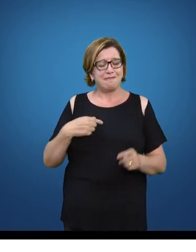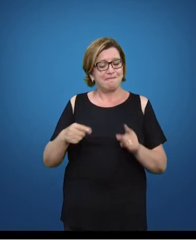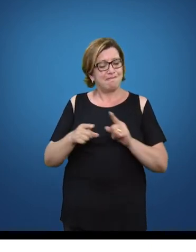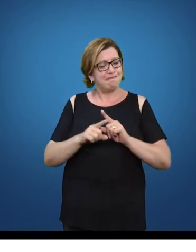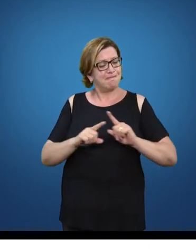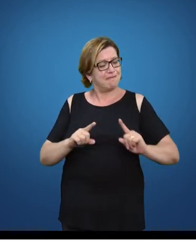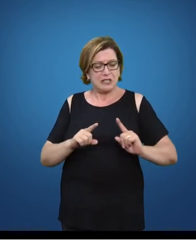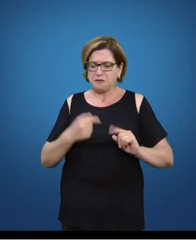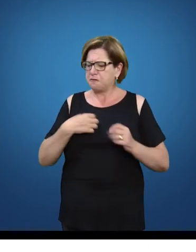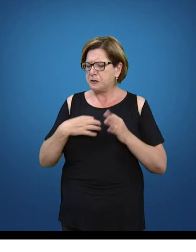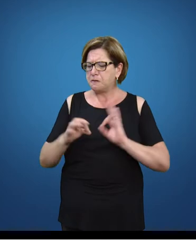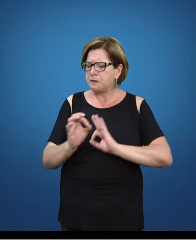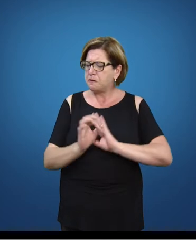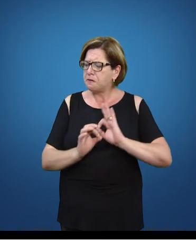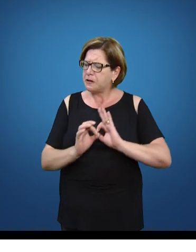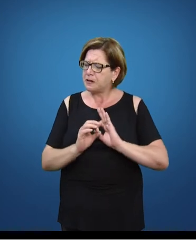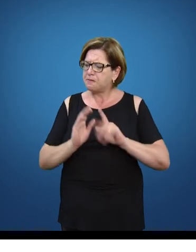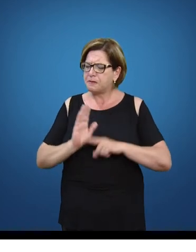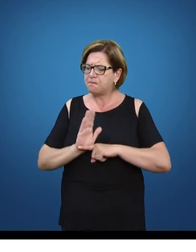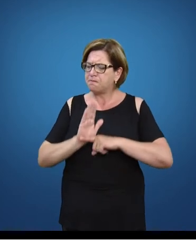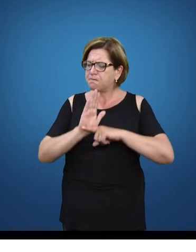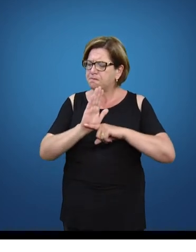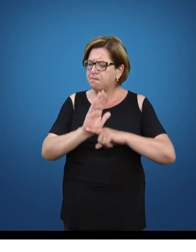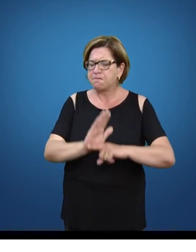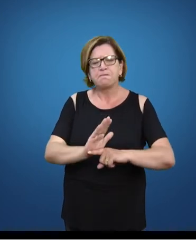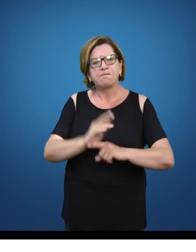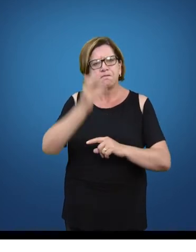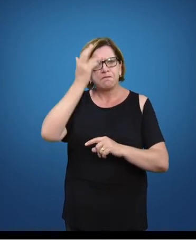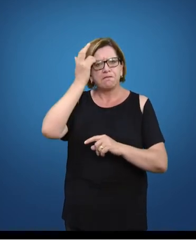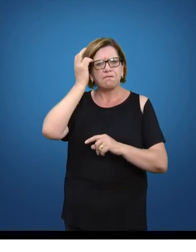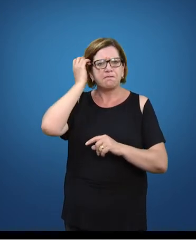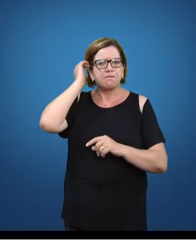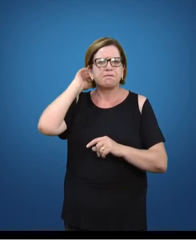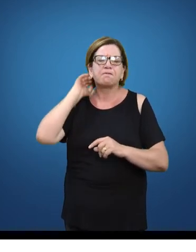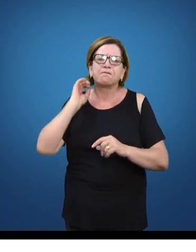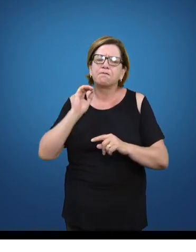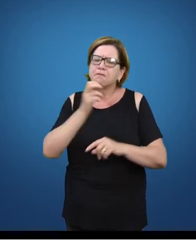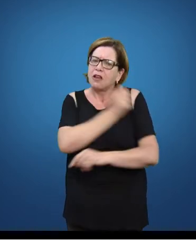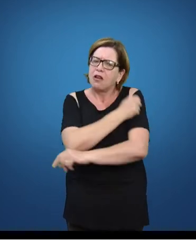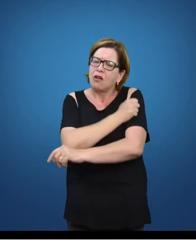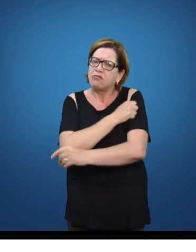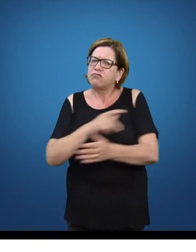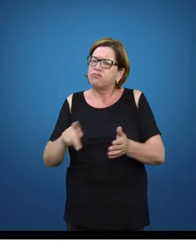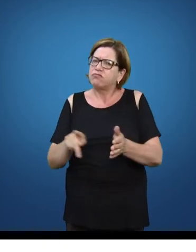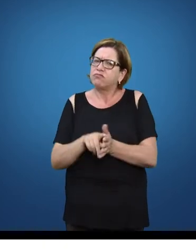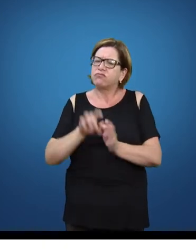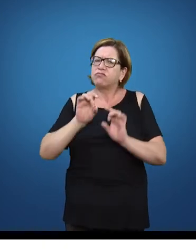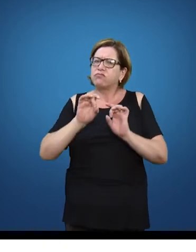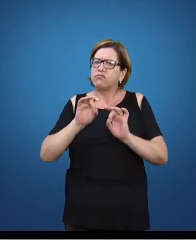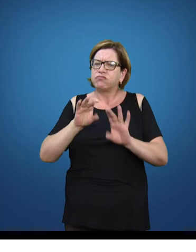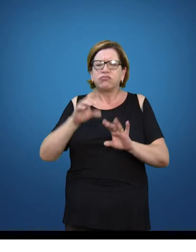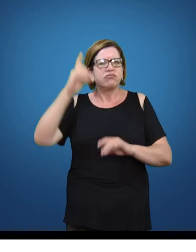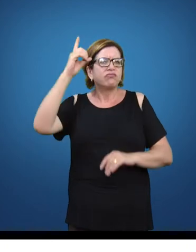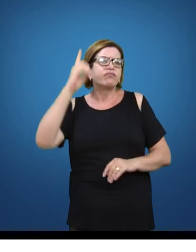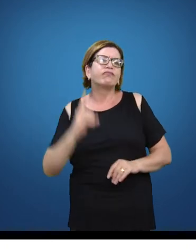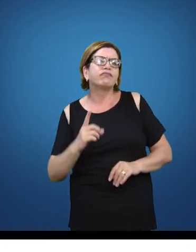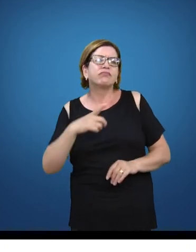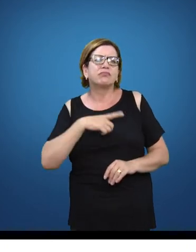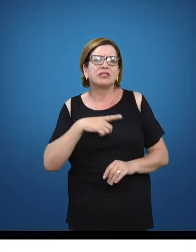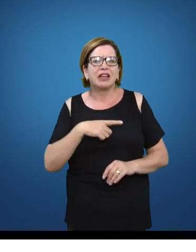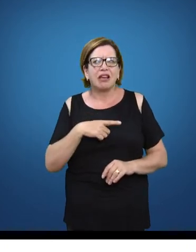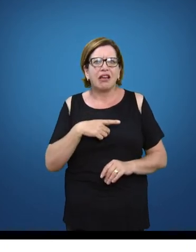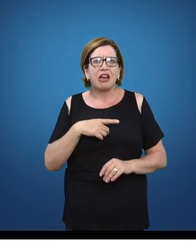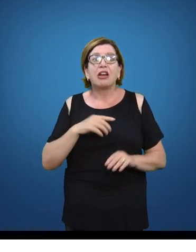por exemplo para atender um aluno com necessidade especial e quando nós vamos estar preparados